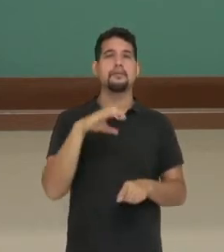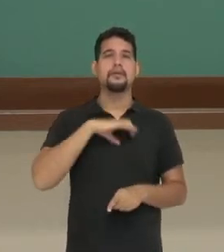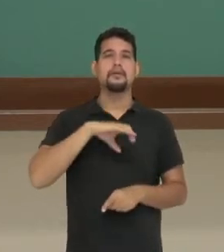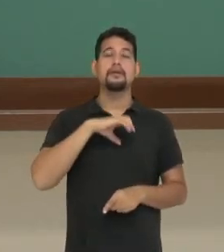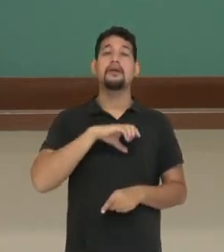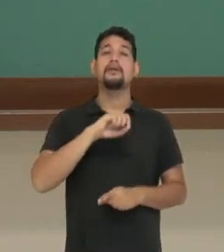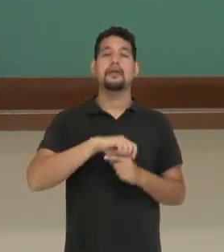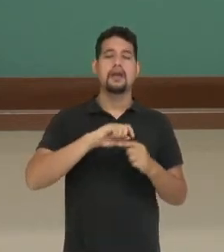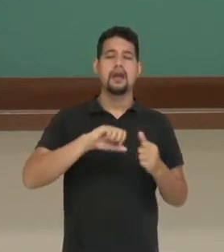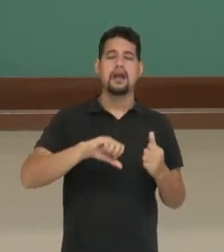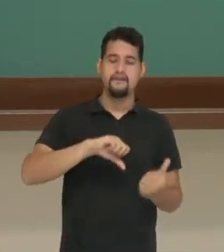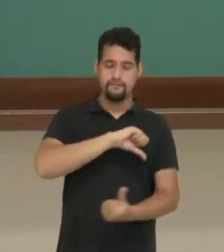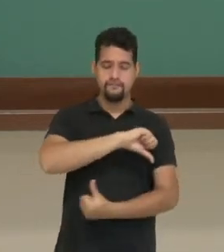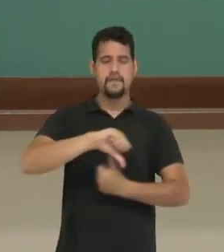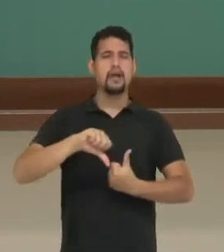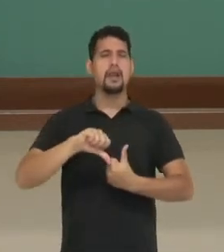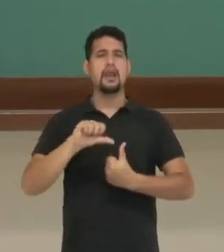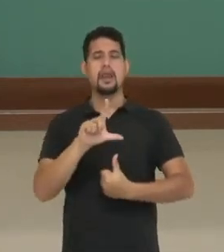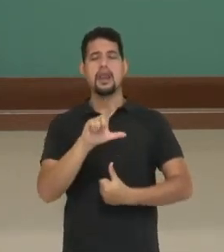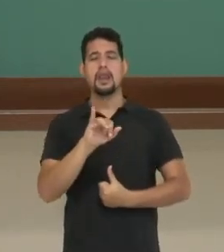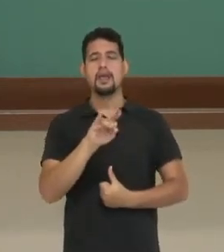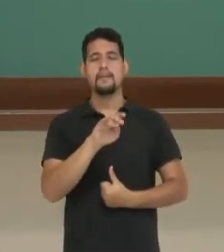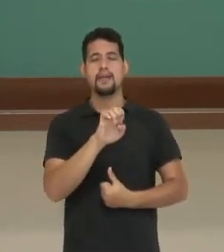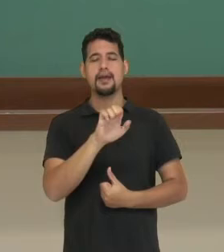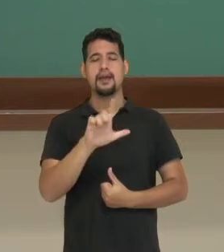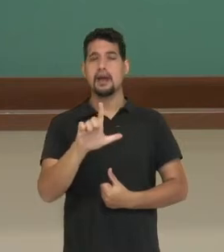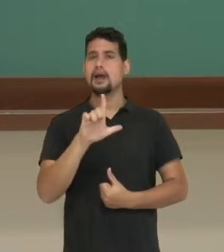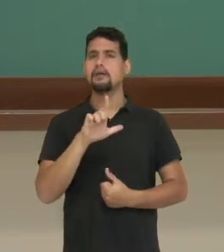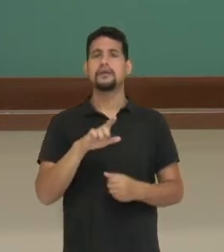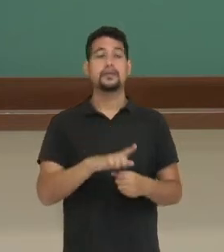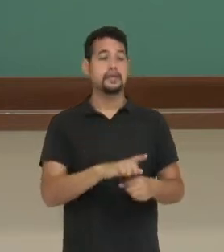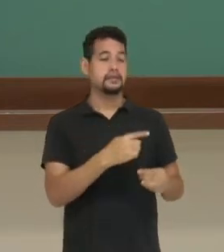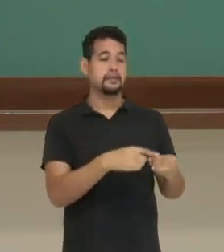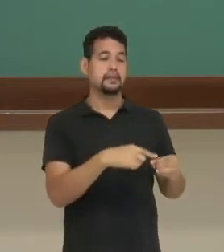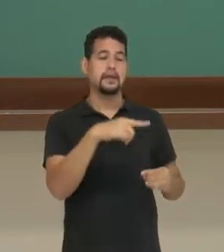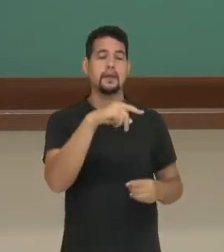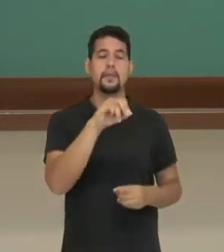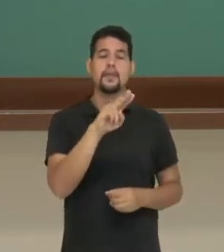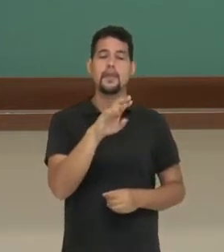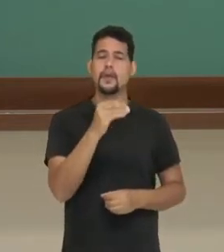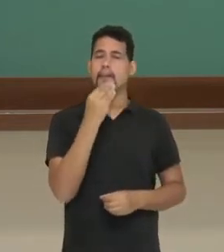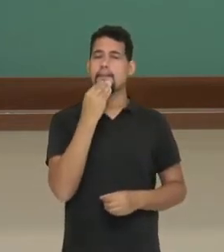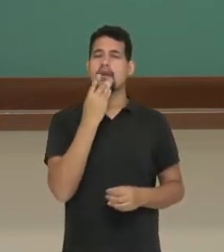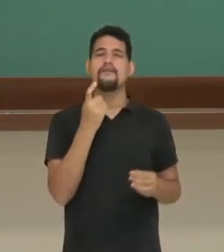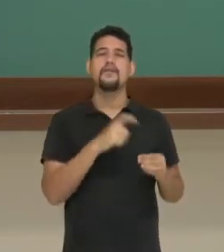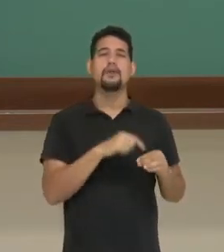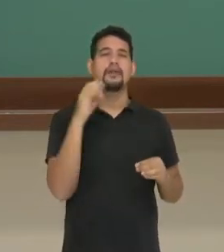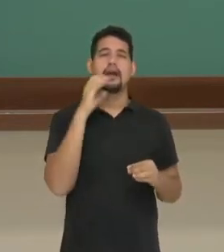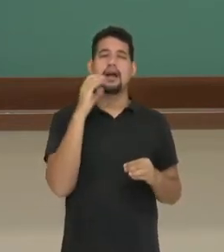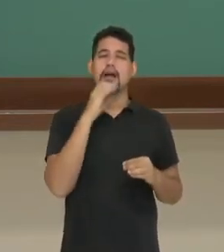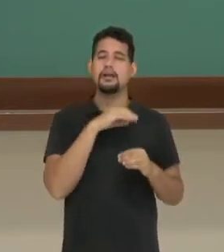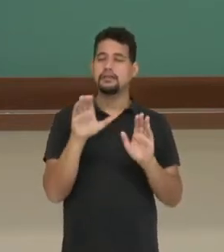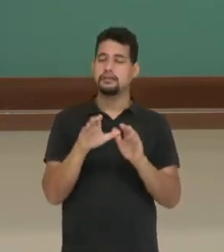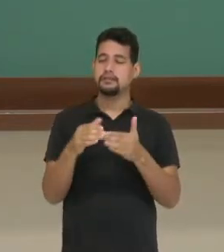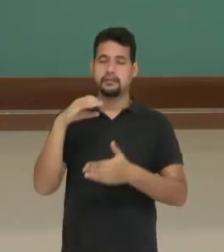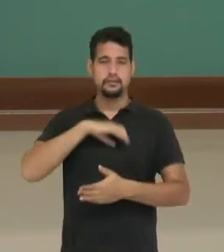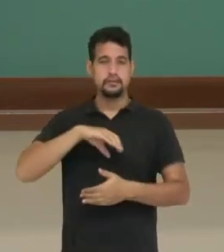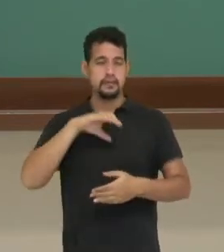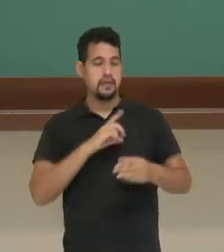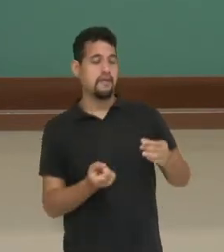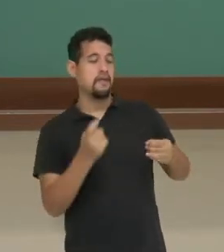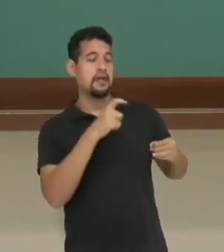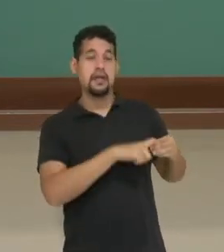a Revolução Liberal do Porto, que exigia o retorno imediato da corte portuguesa para